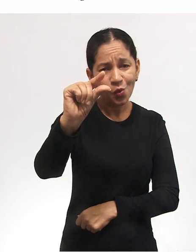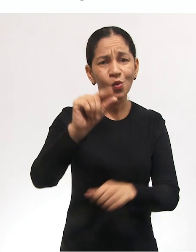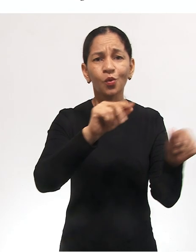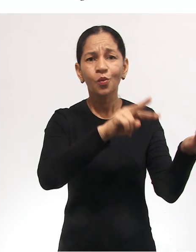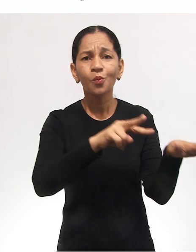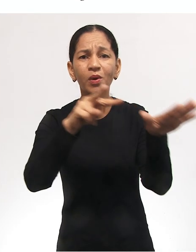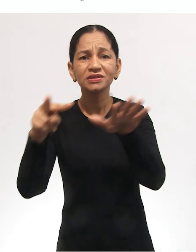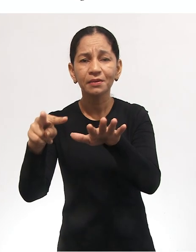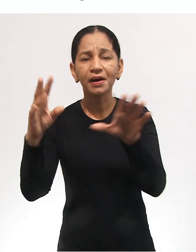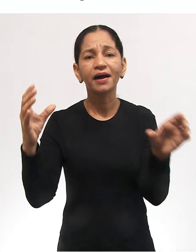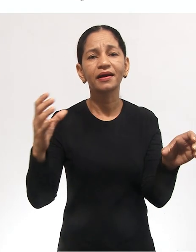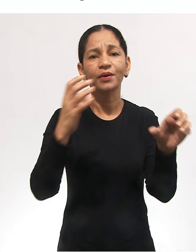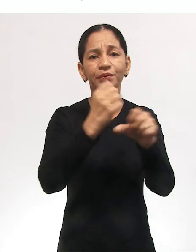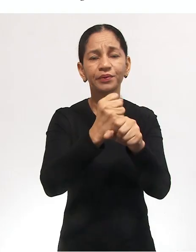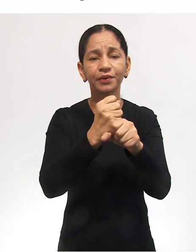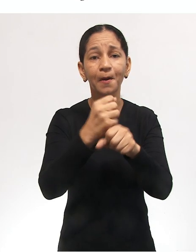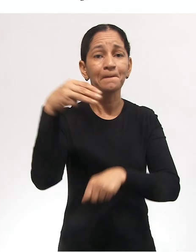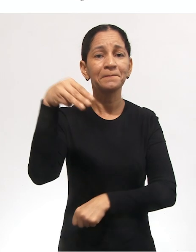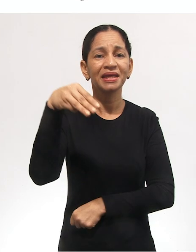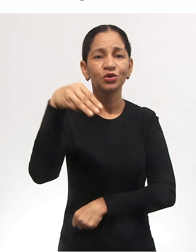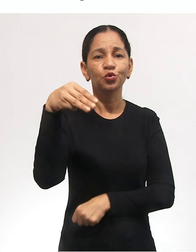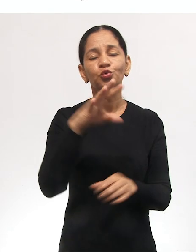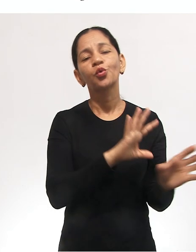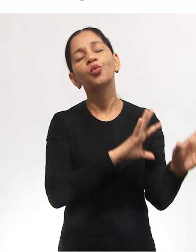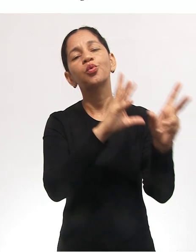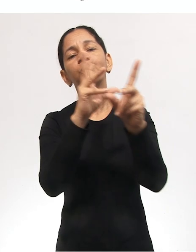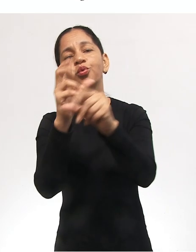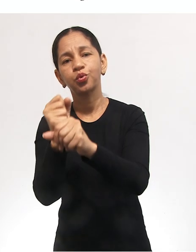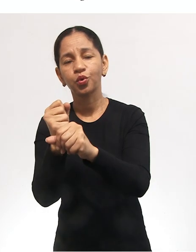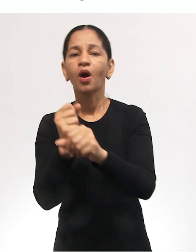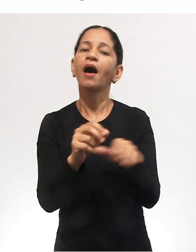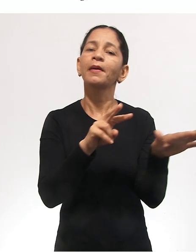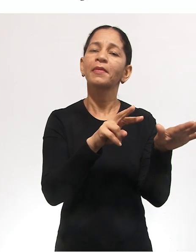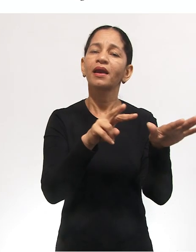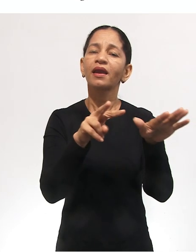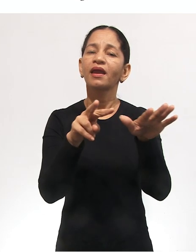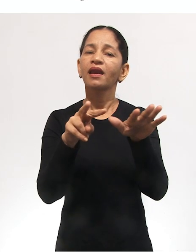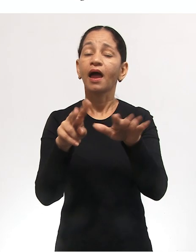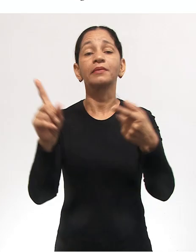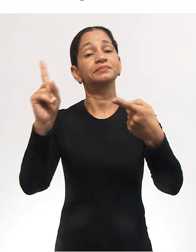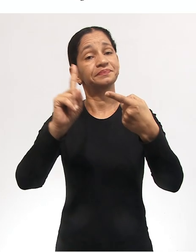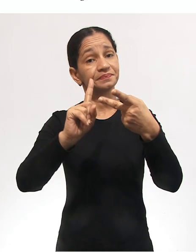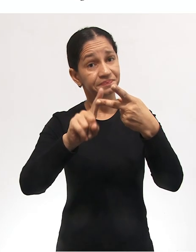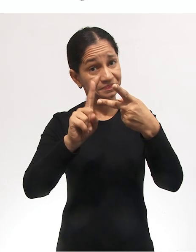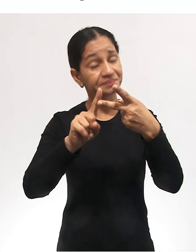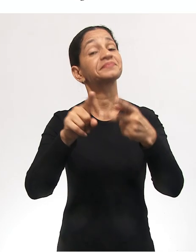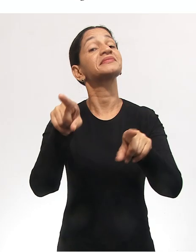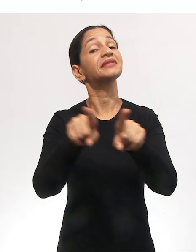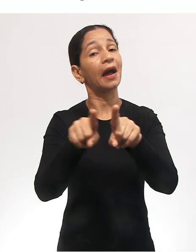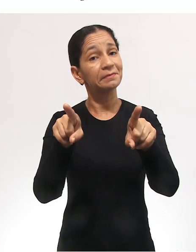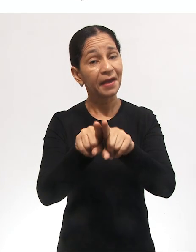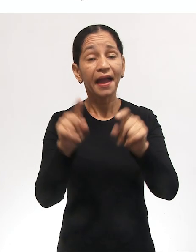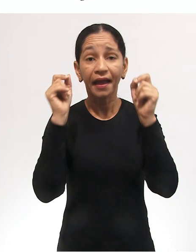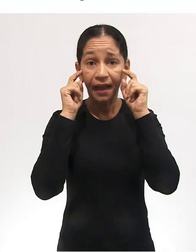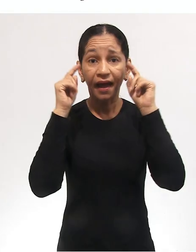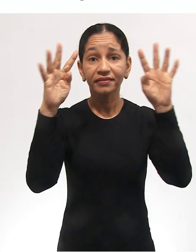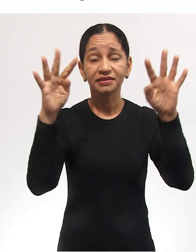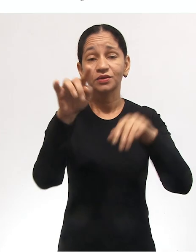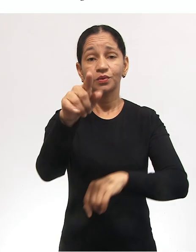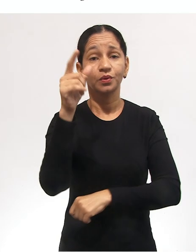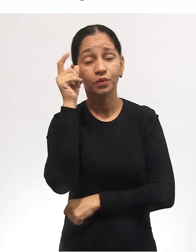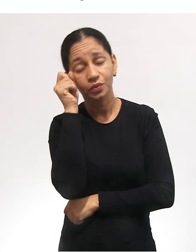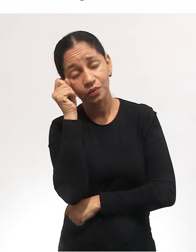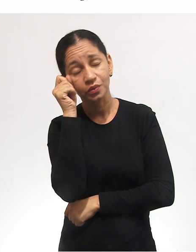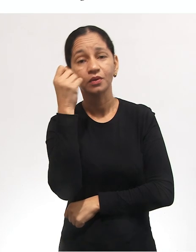para ter, né, uma saúde legal, um sono legal, a questão da mente regulada aí, né?